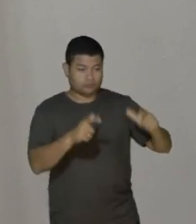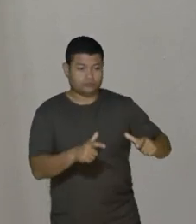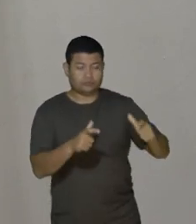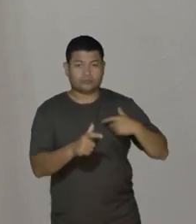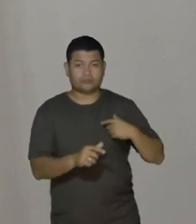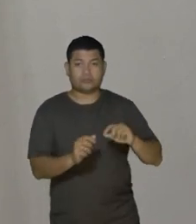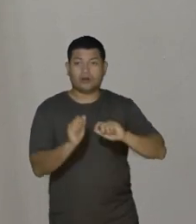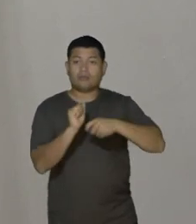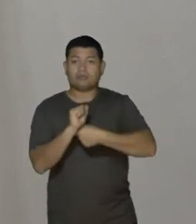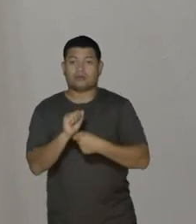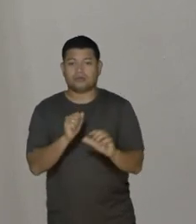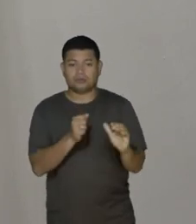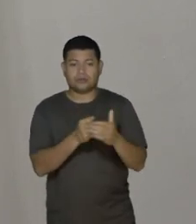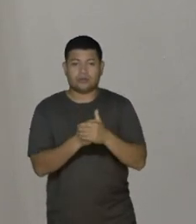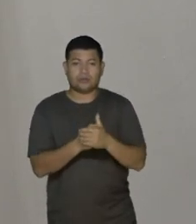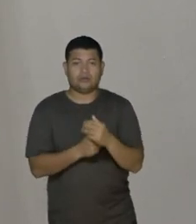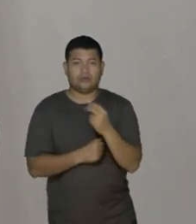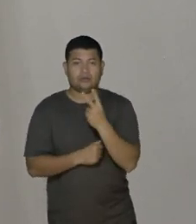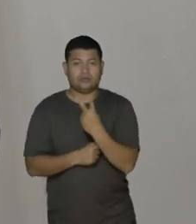bloqueados